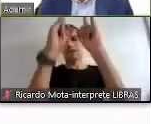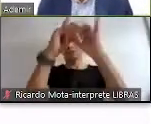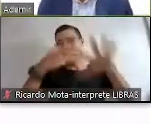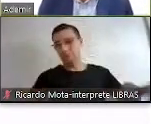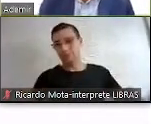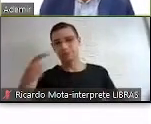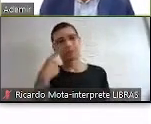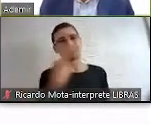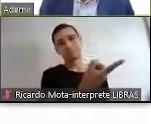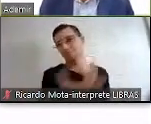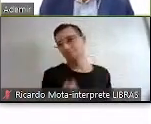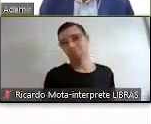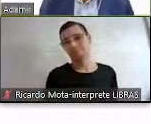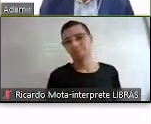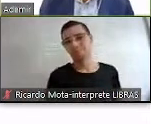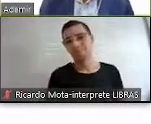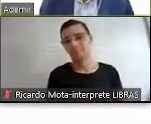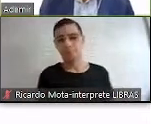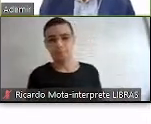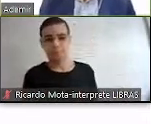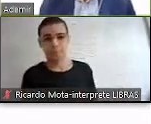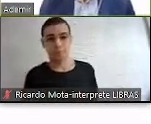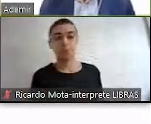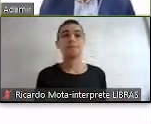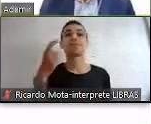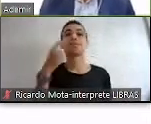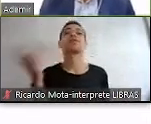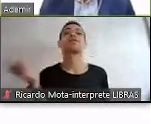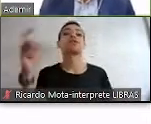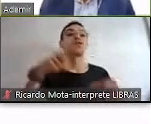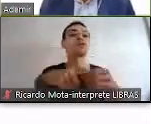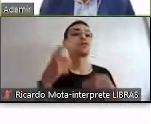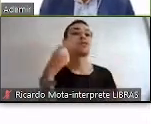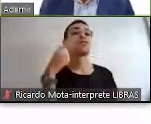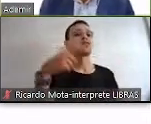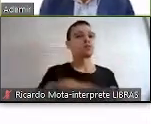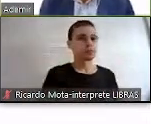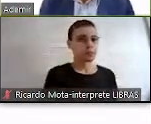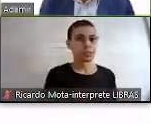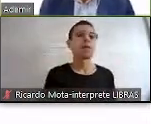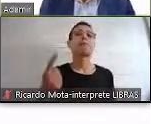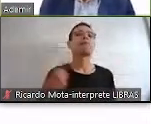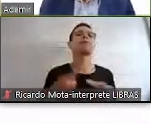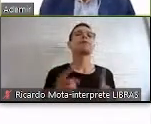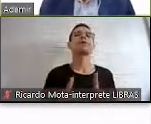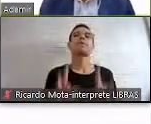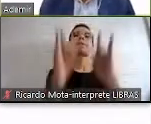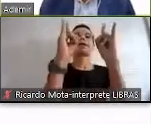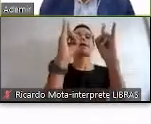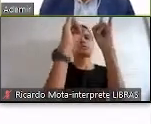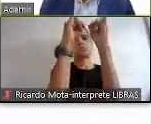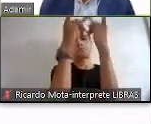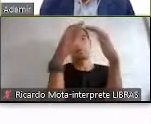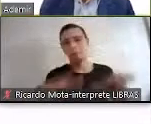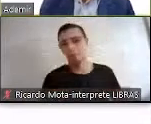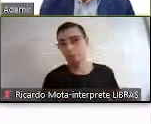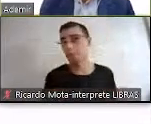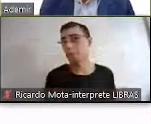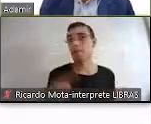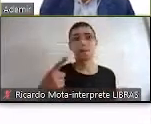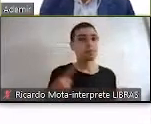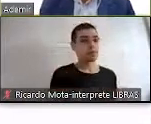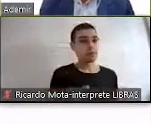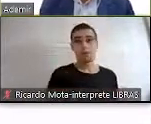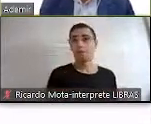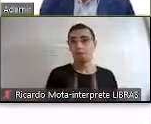Então, voltando aí a falar por que um prédio desaba. Porque os prédios precisam passar por